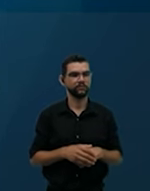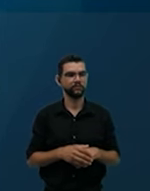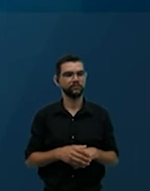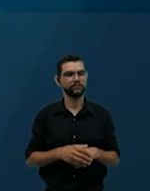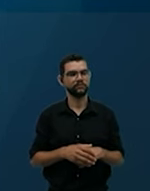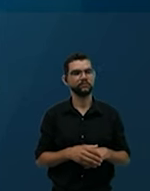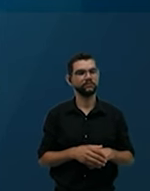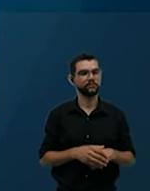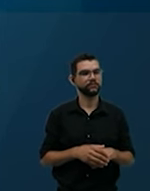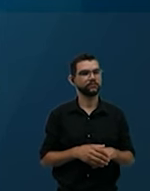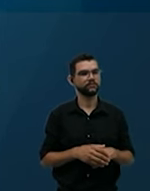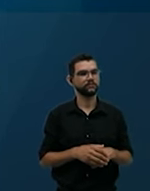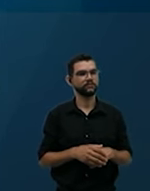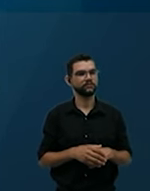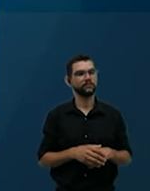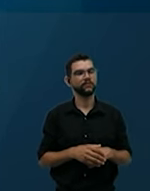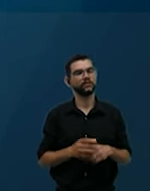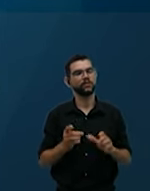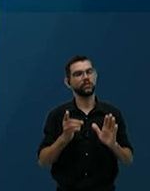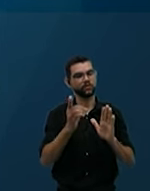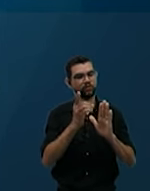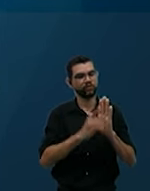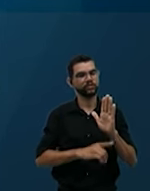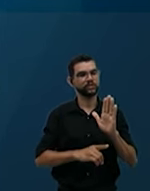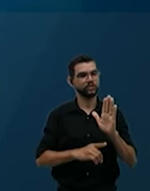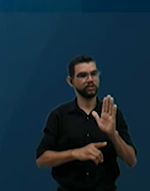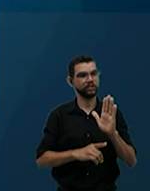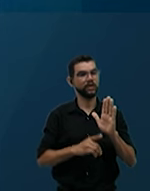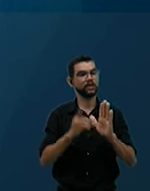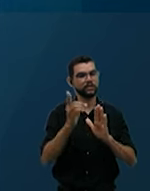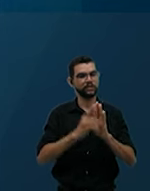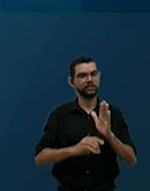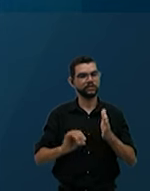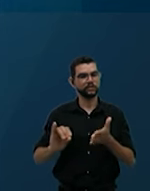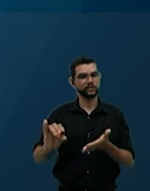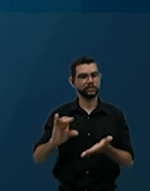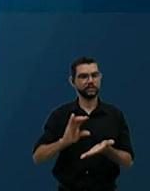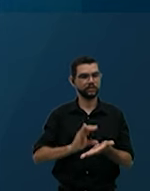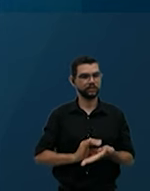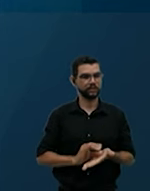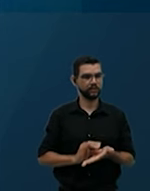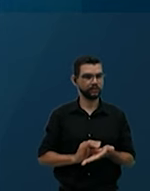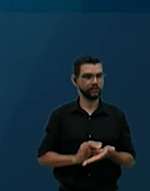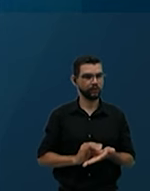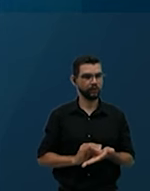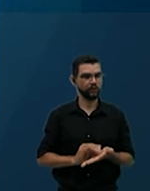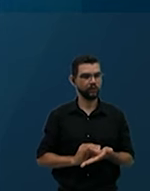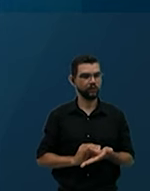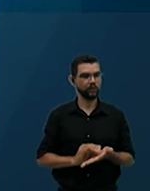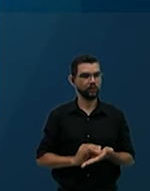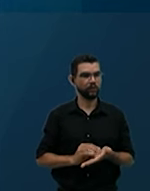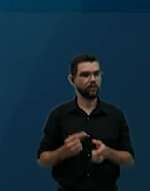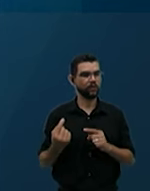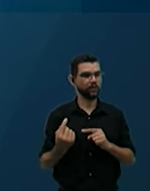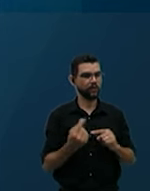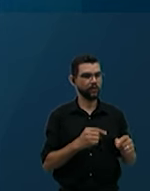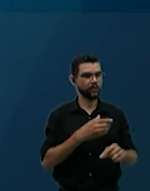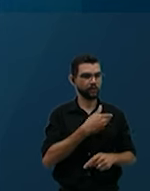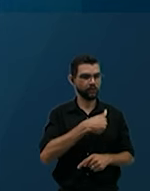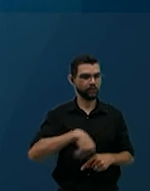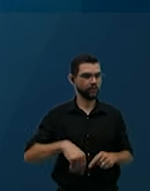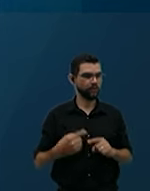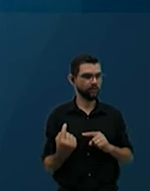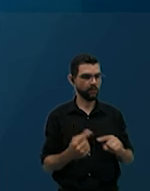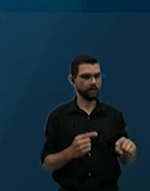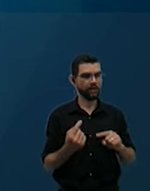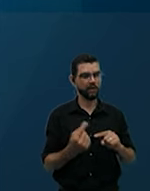o direito à indenização por danos morais decorrentes de perseguição política sofrida durante a ditadura militar, os juros de mora